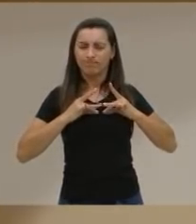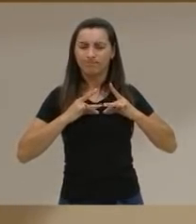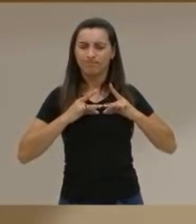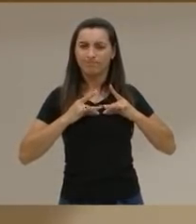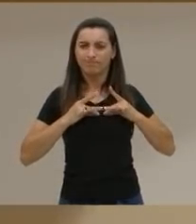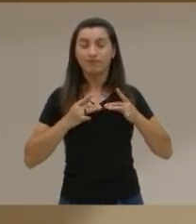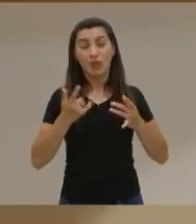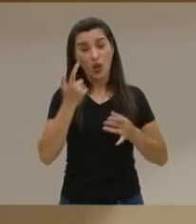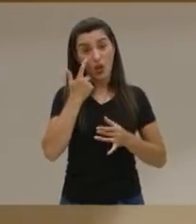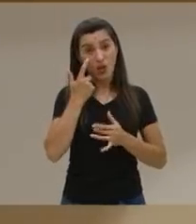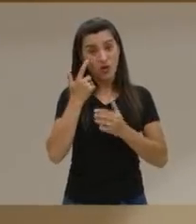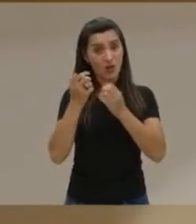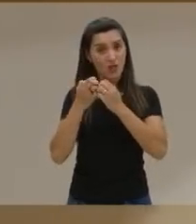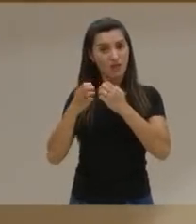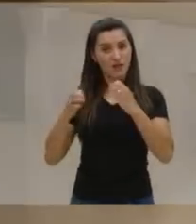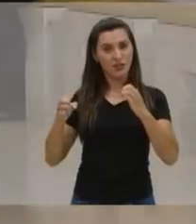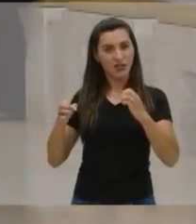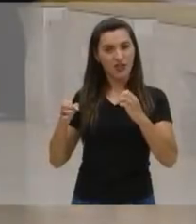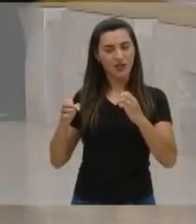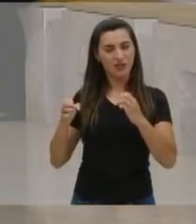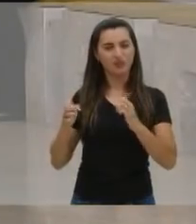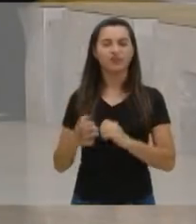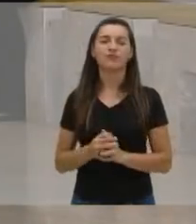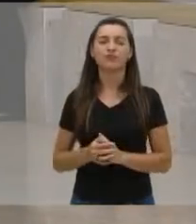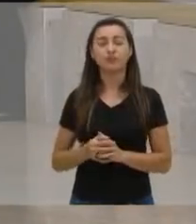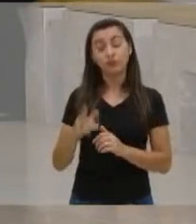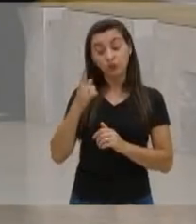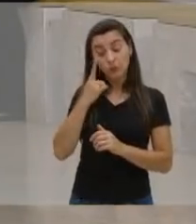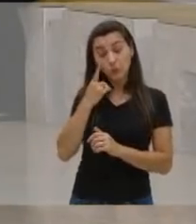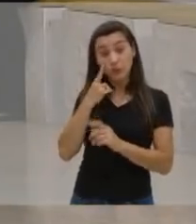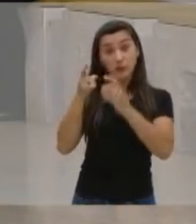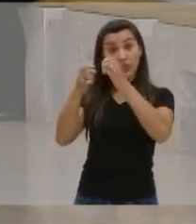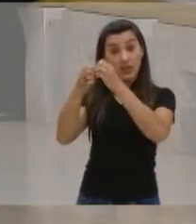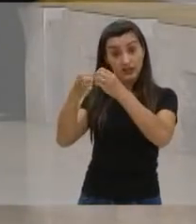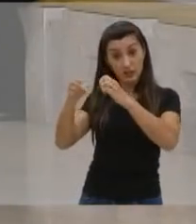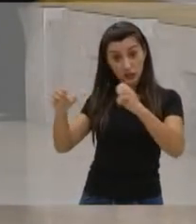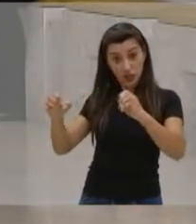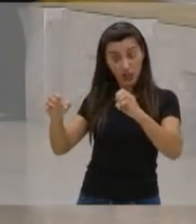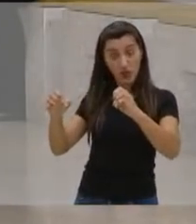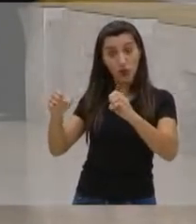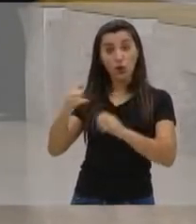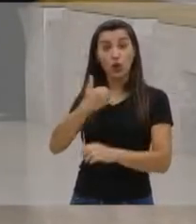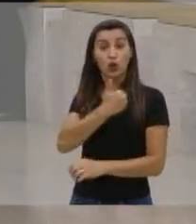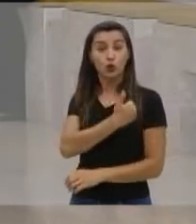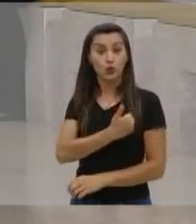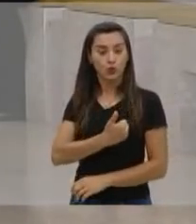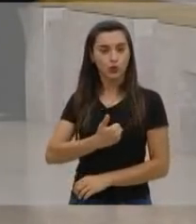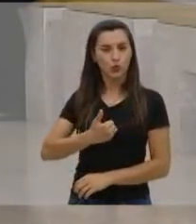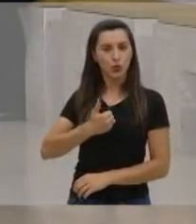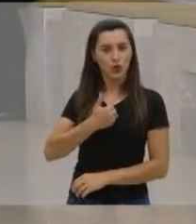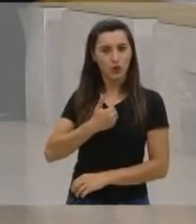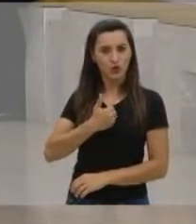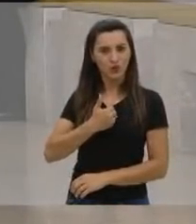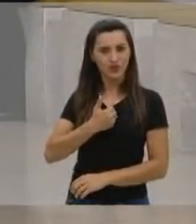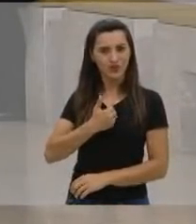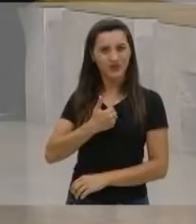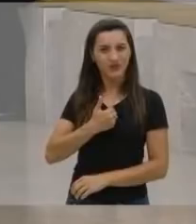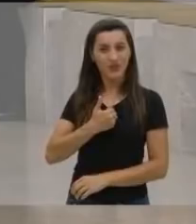Vamos ao Evangelho. No Evangelho, João, é a semana de